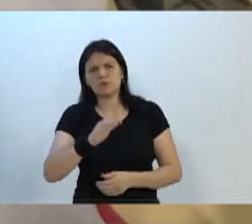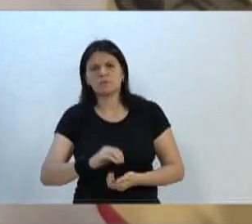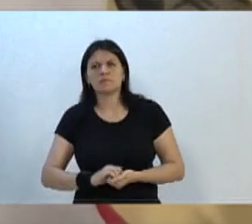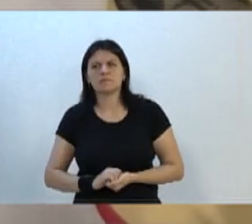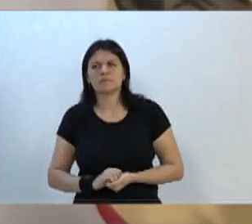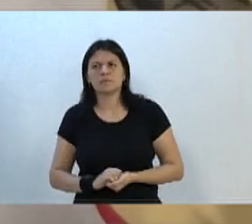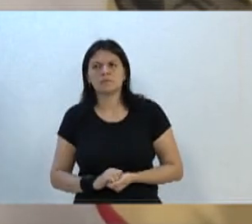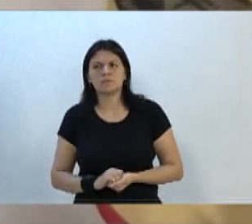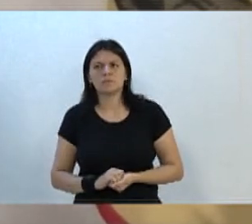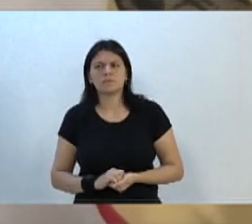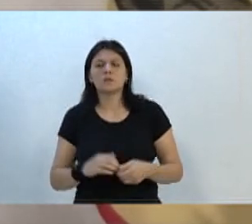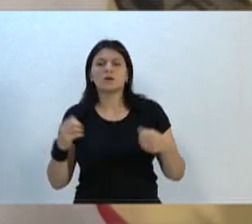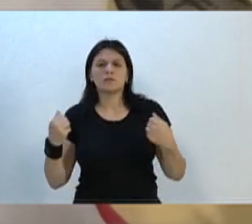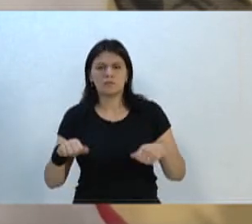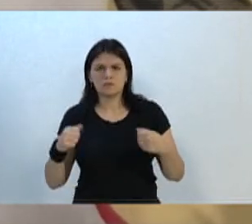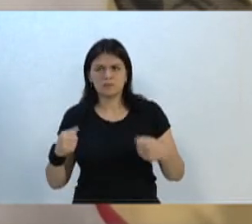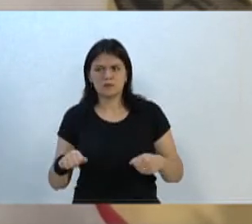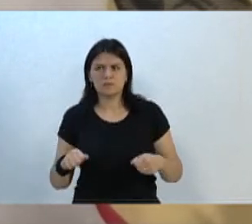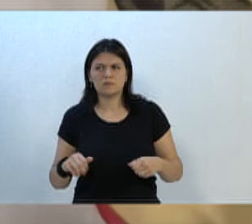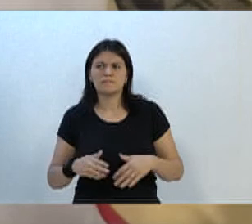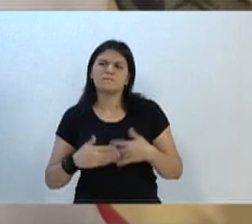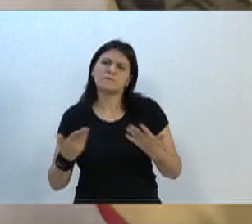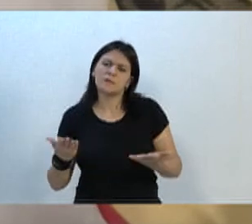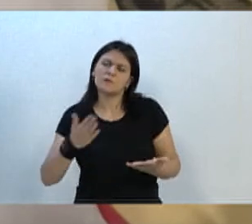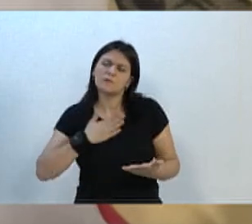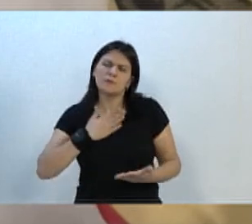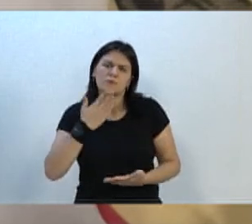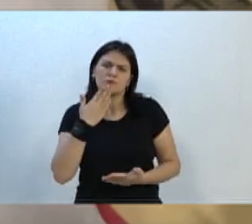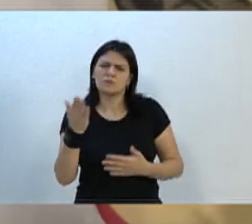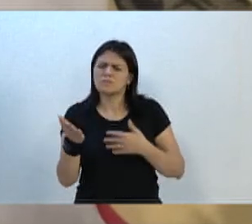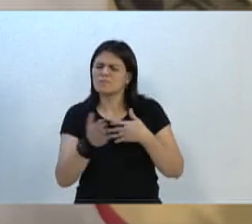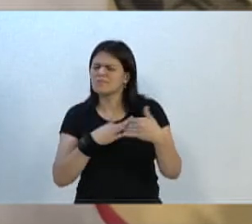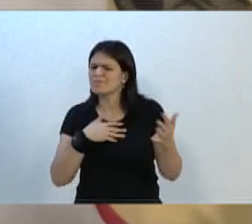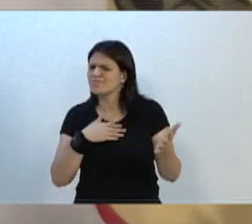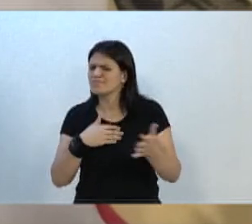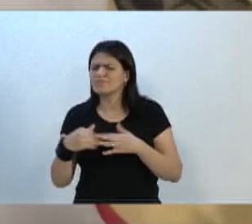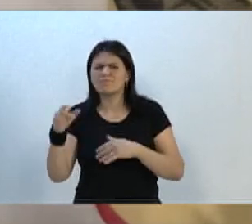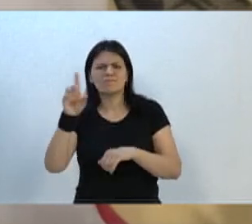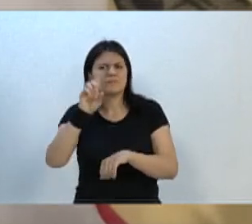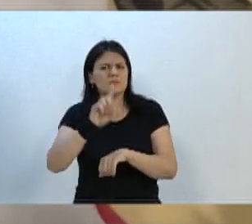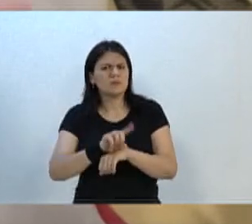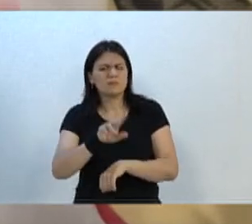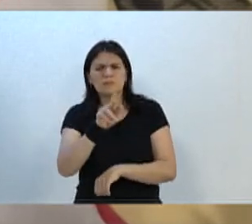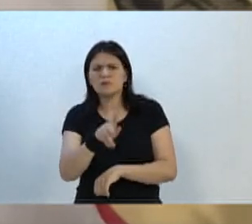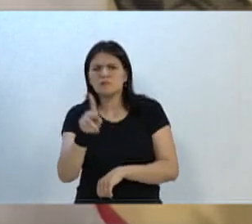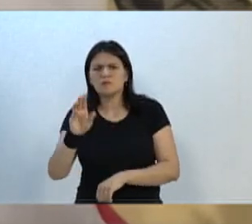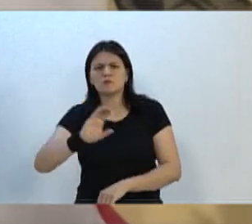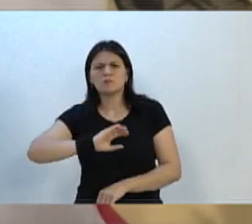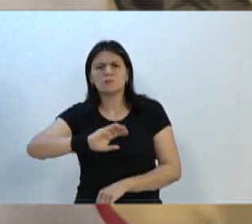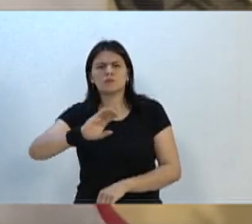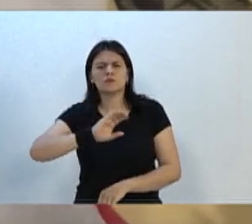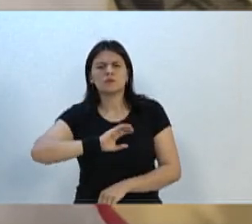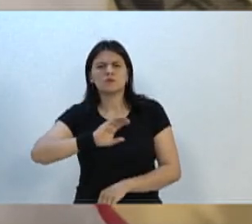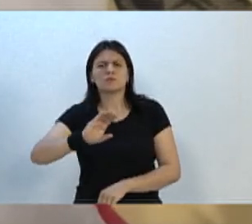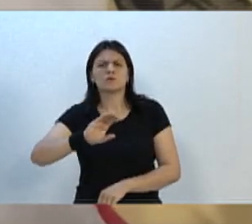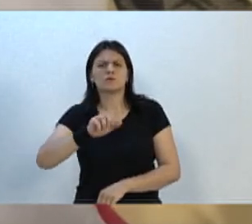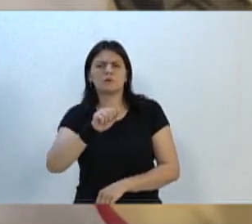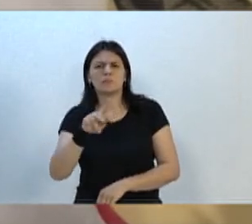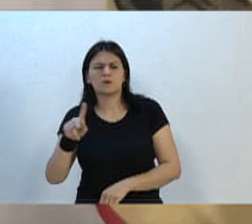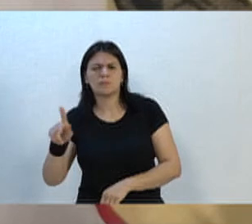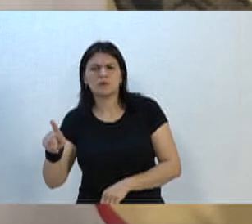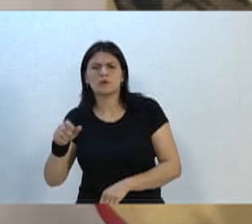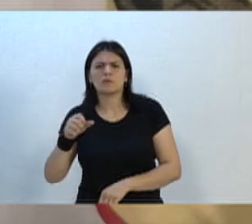E é isso que nós temos que fazer então é isso é o pedido que eu faço não importa se é diretor se é professor se é coordenador se é app